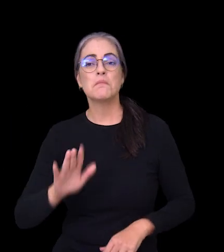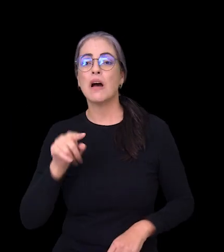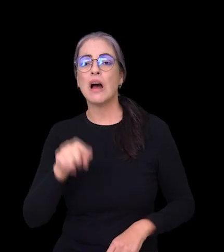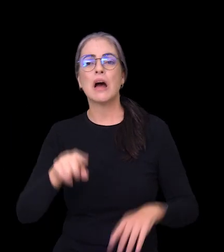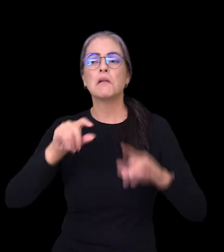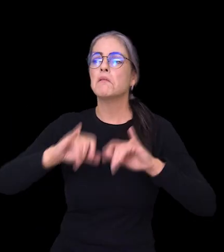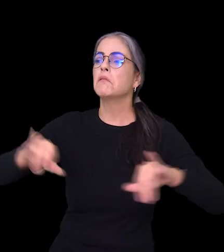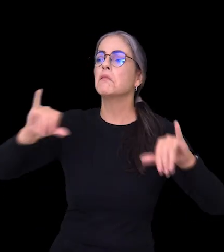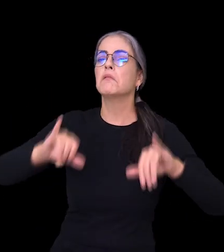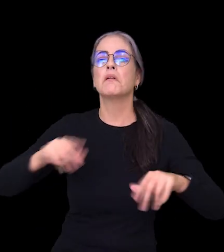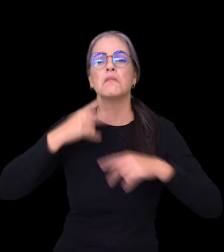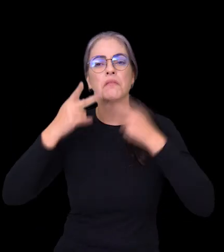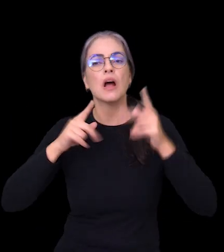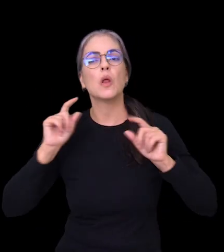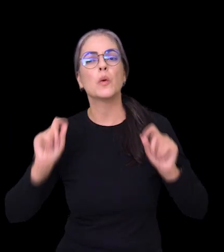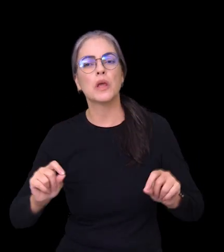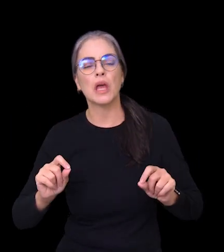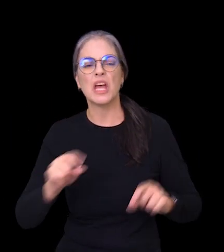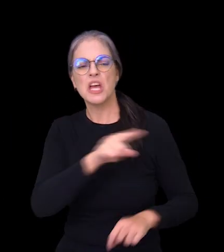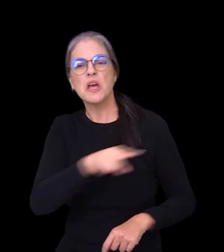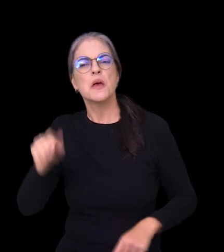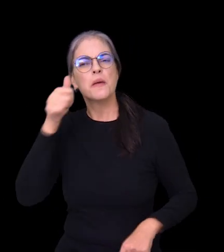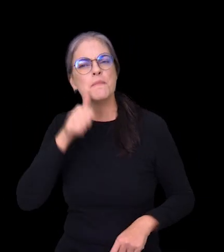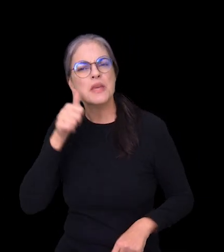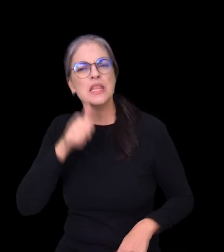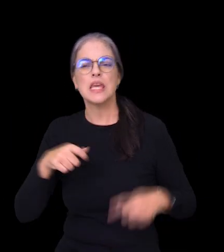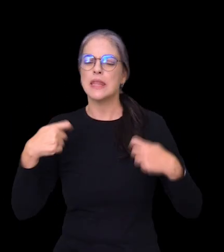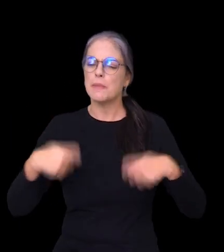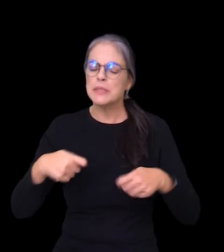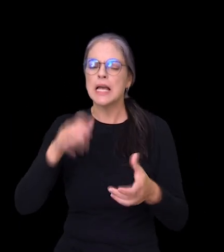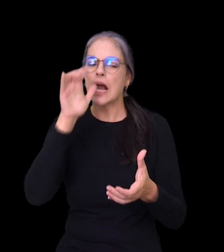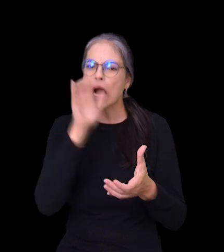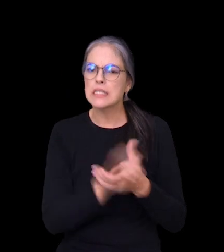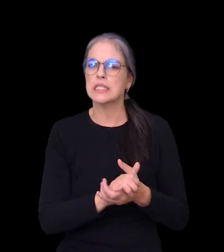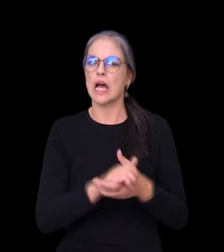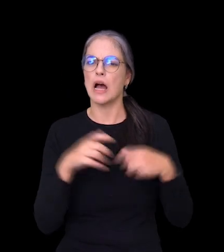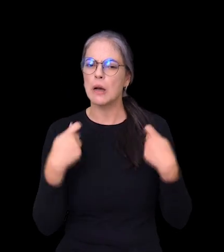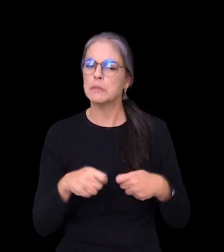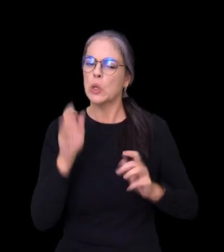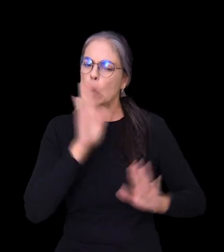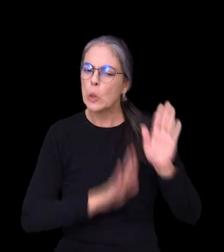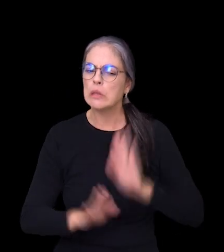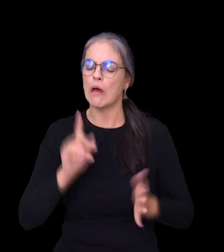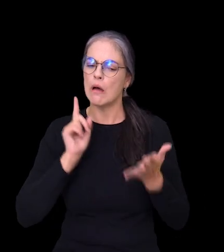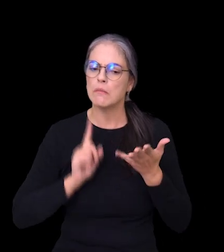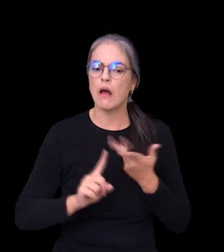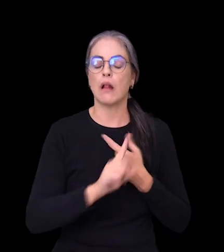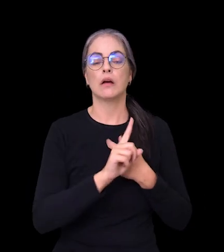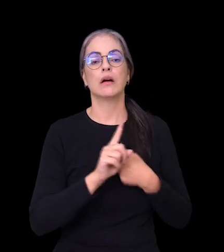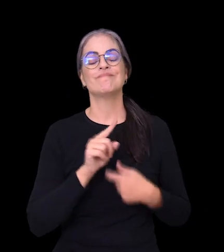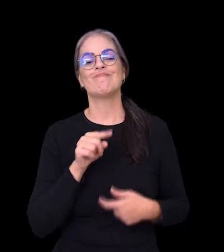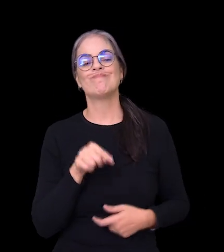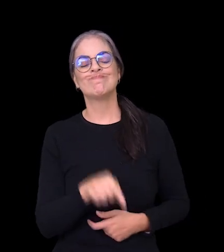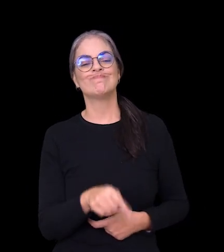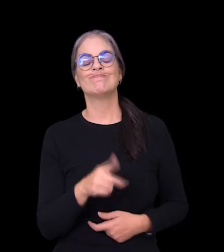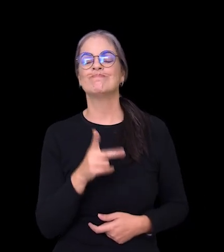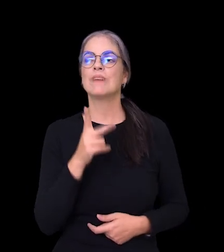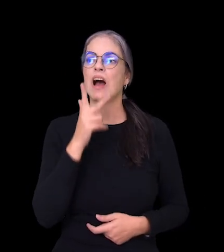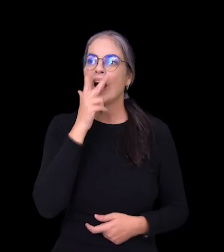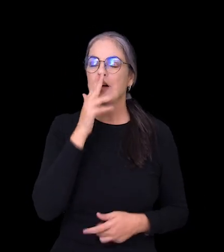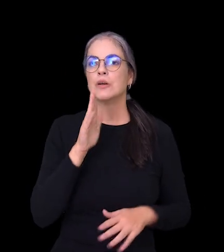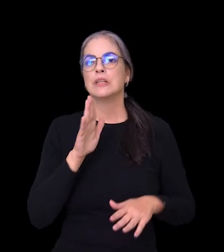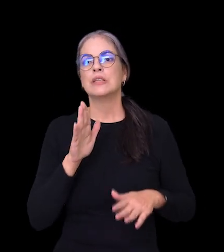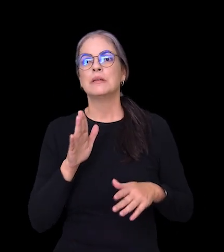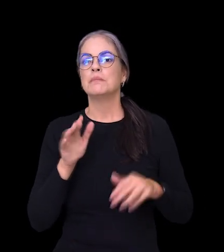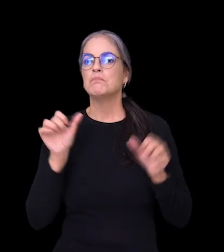casar e ter filhos e viverem de uma certa maneira, nós já estamos criando uma conscientização que pode aumentar